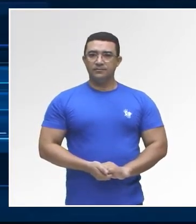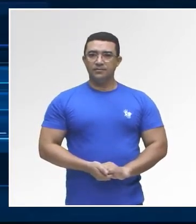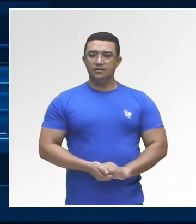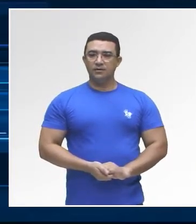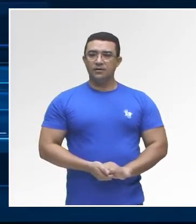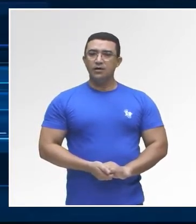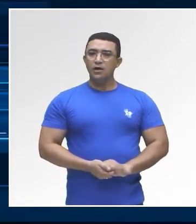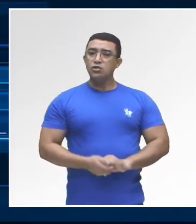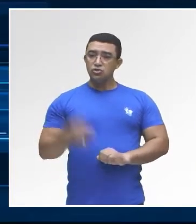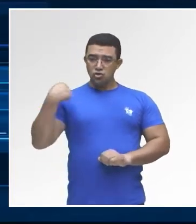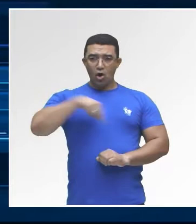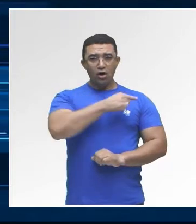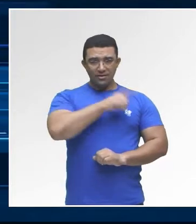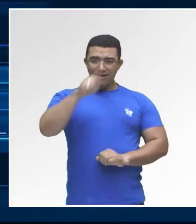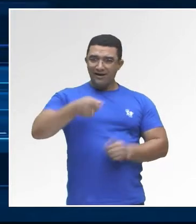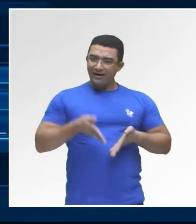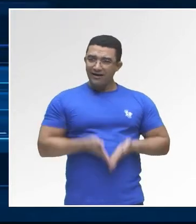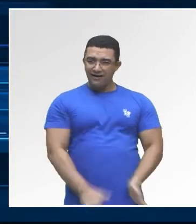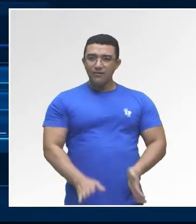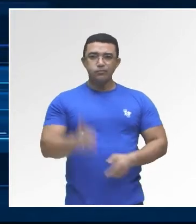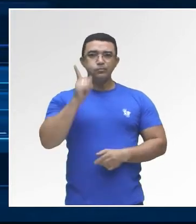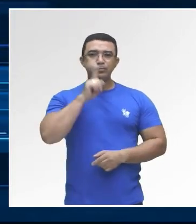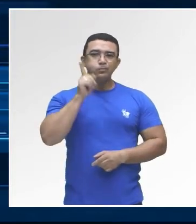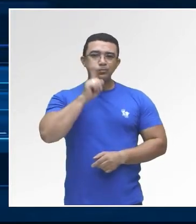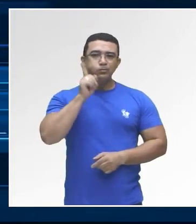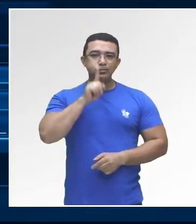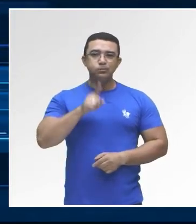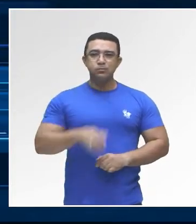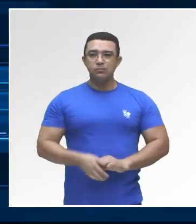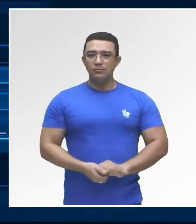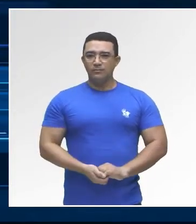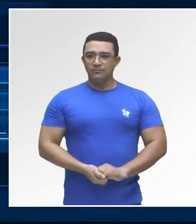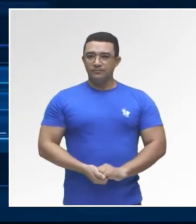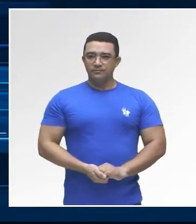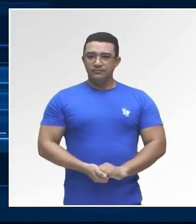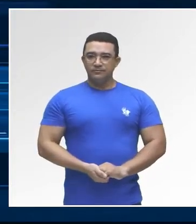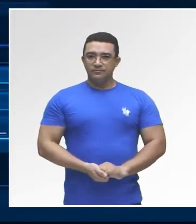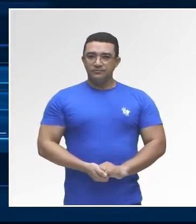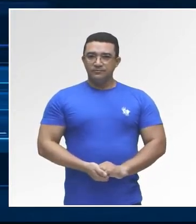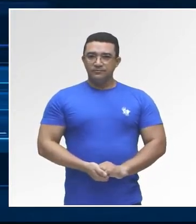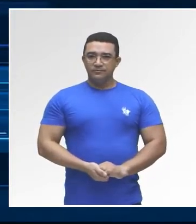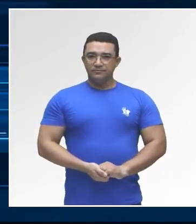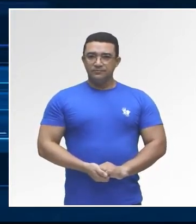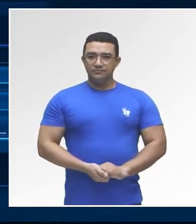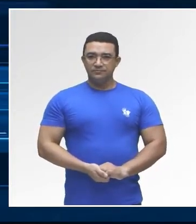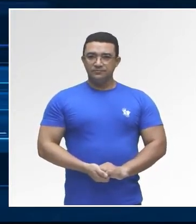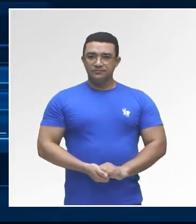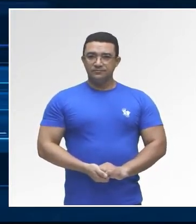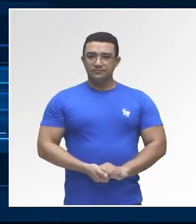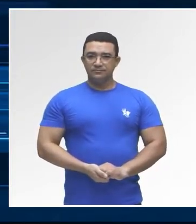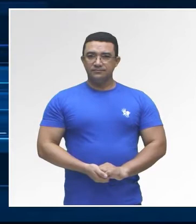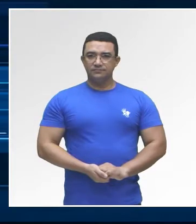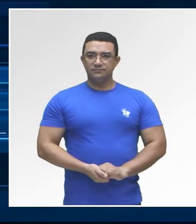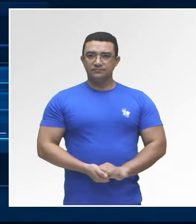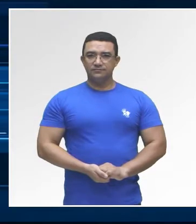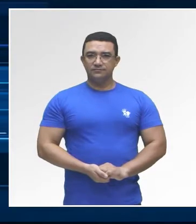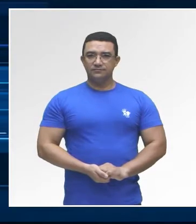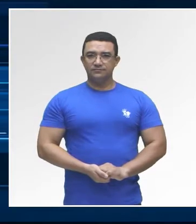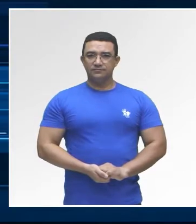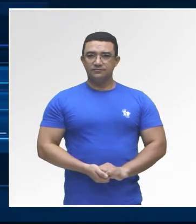We're from the United States. Your nationality?